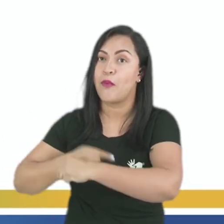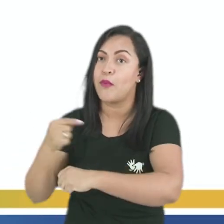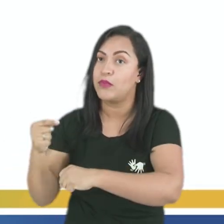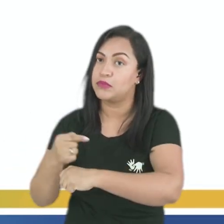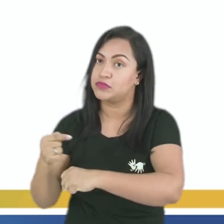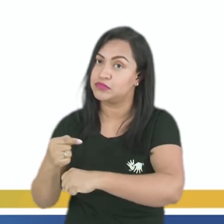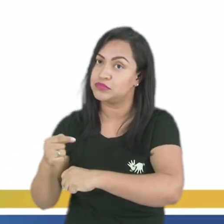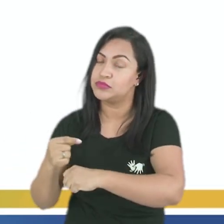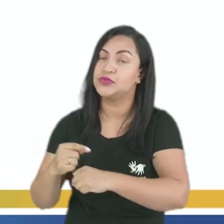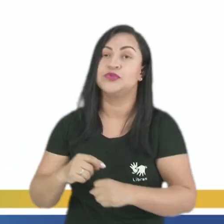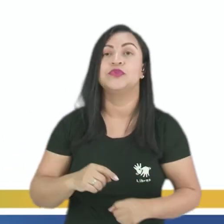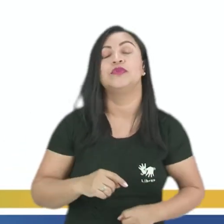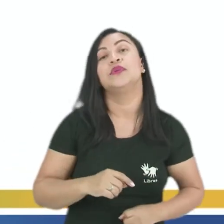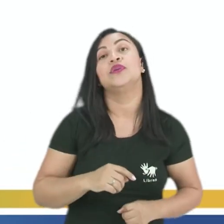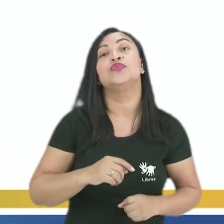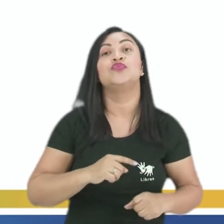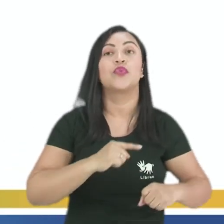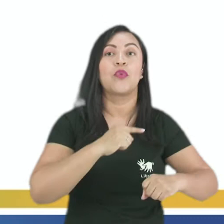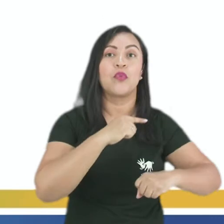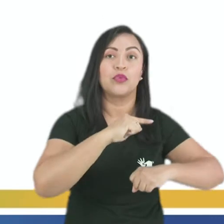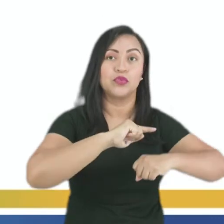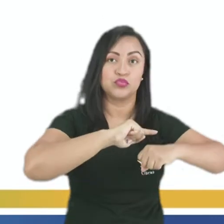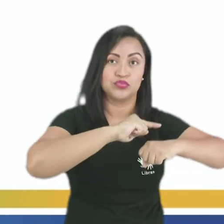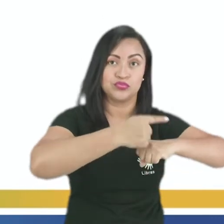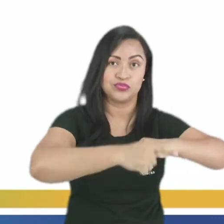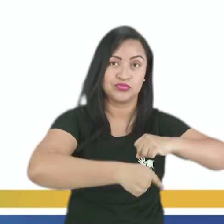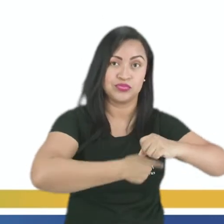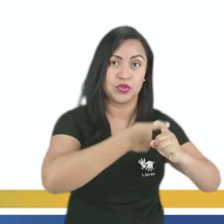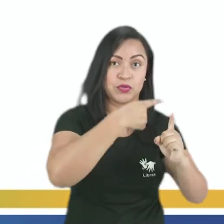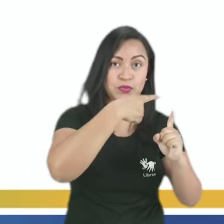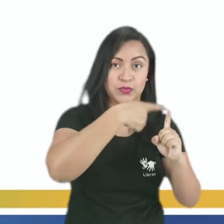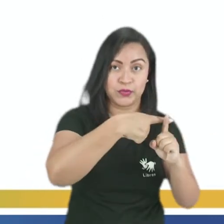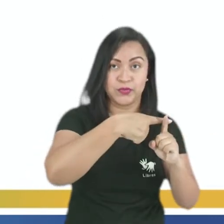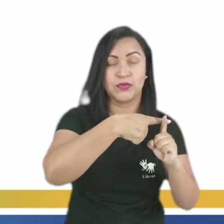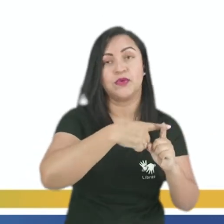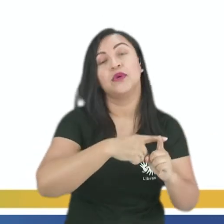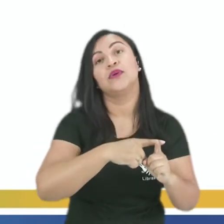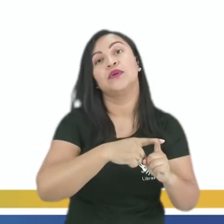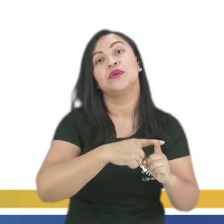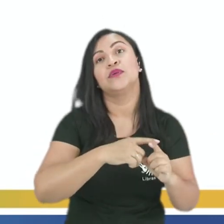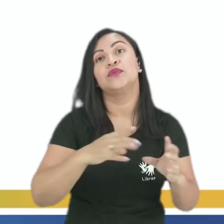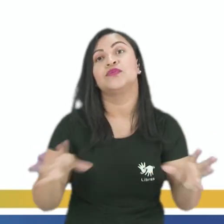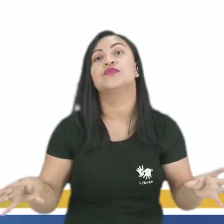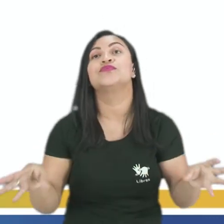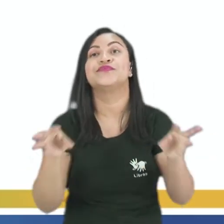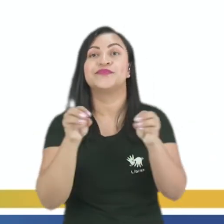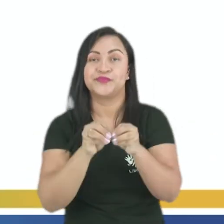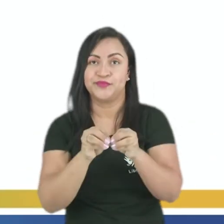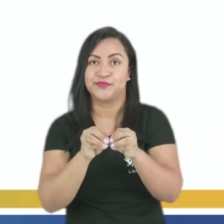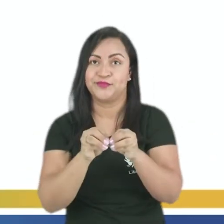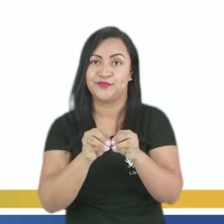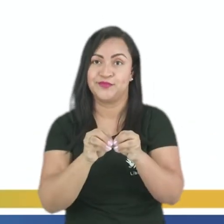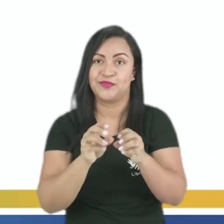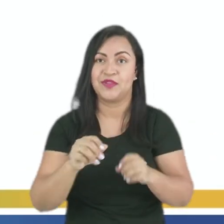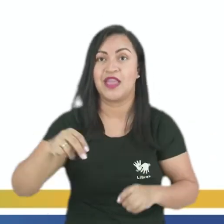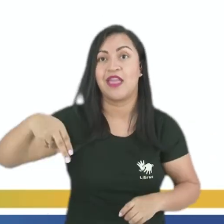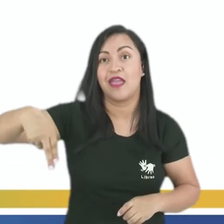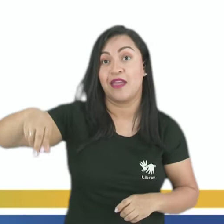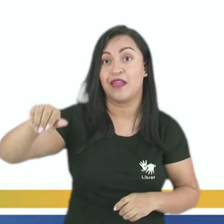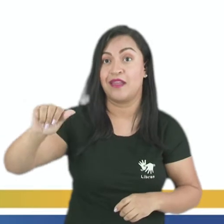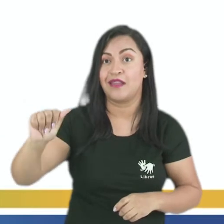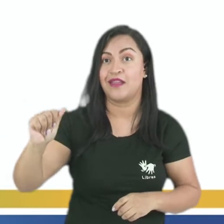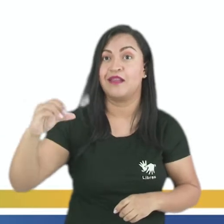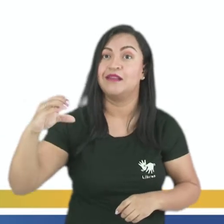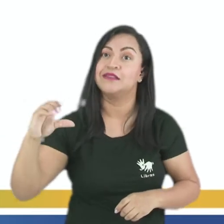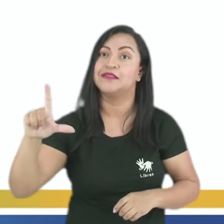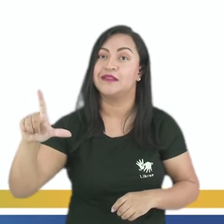ácido clorídrico com o cátion do hidróxido de sódio e vai formar o NaCl, que é